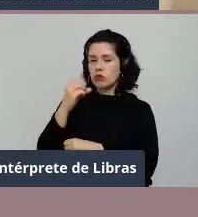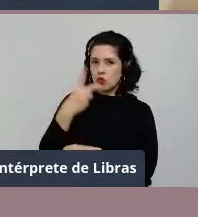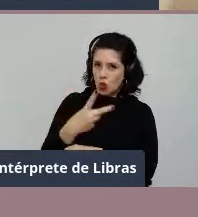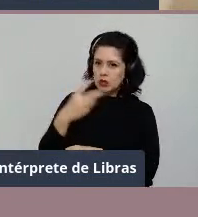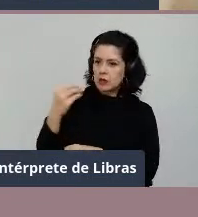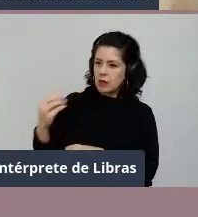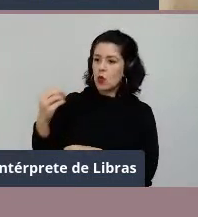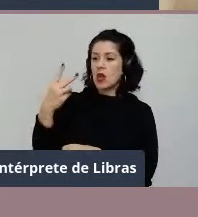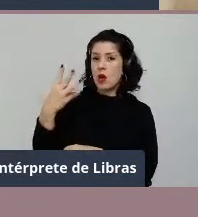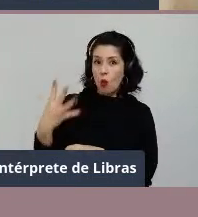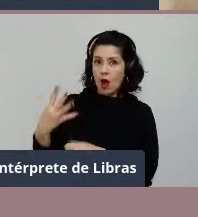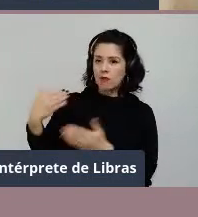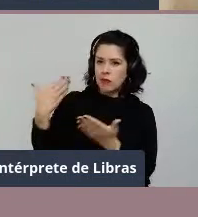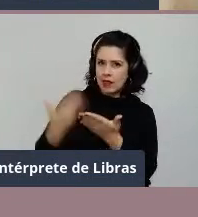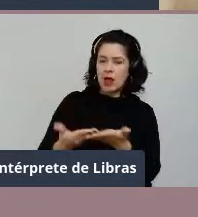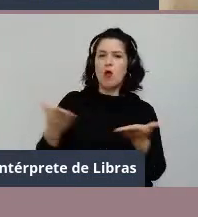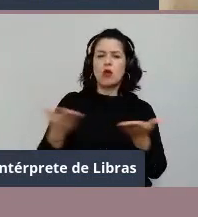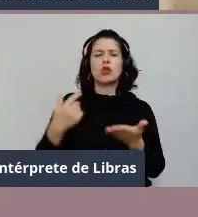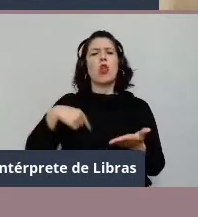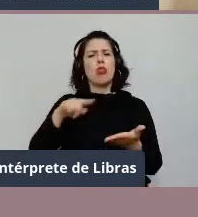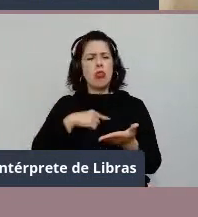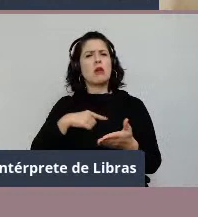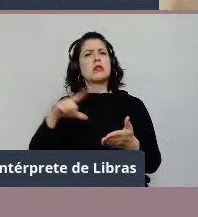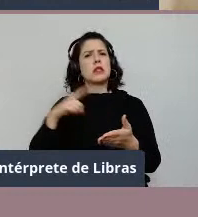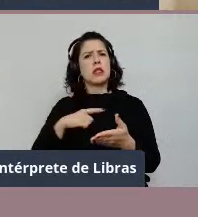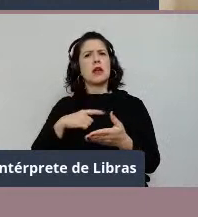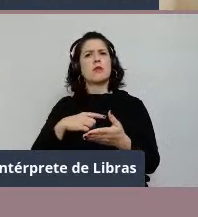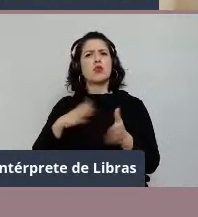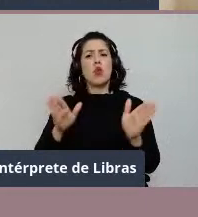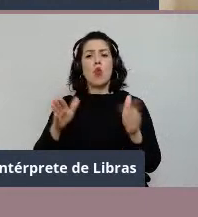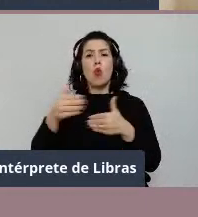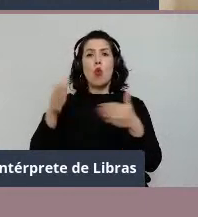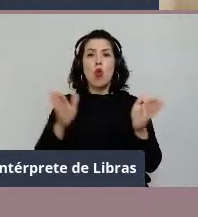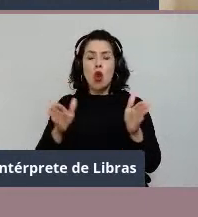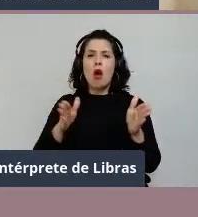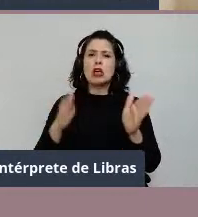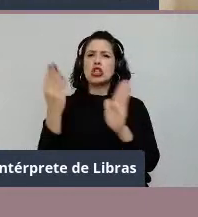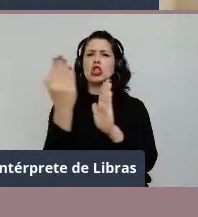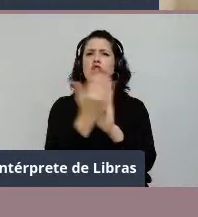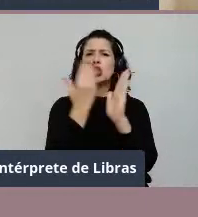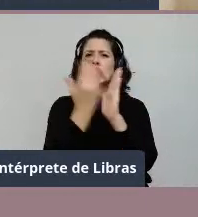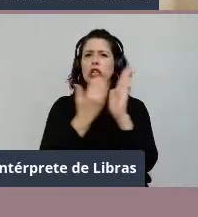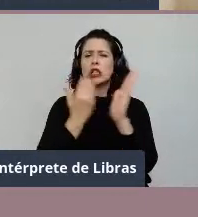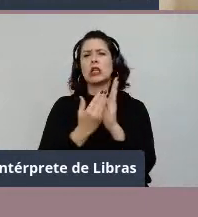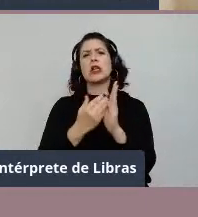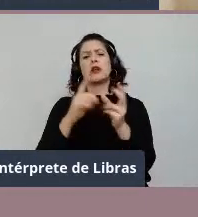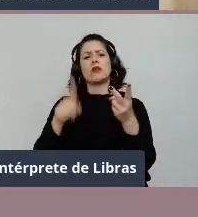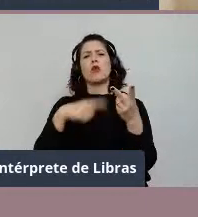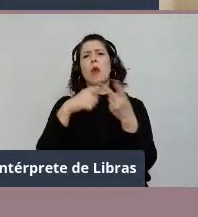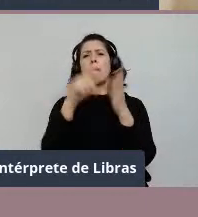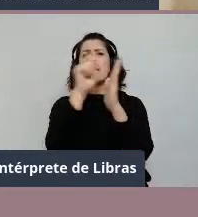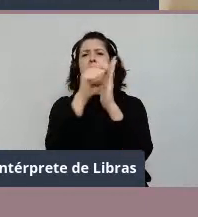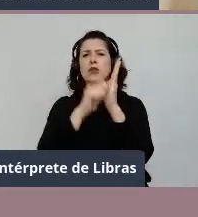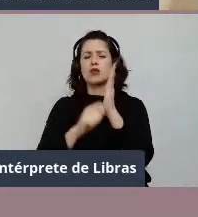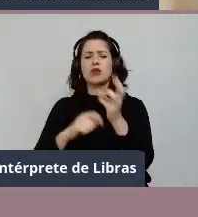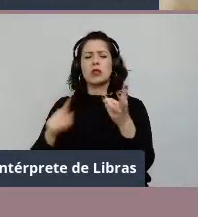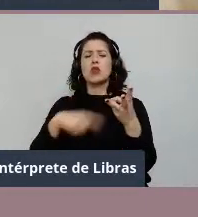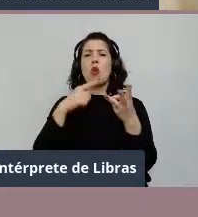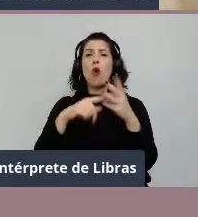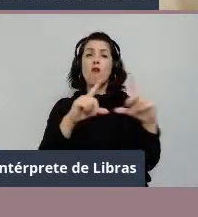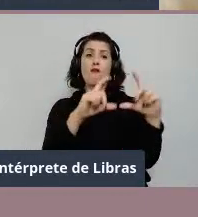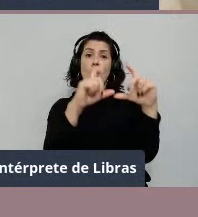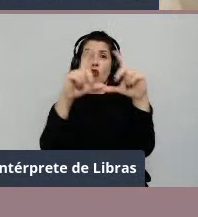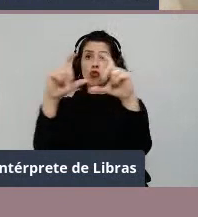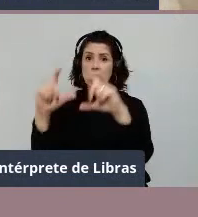recebeu um primeiro lote nesse momento, com livros, manuscritos, fotografias, mas